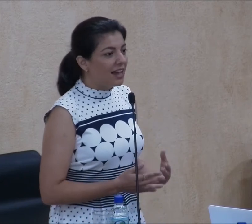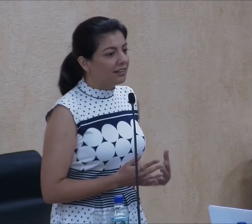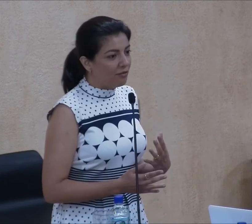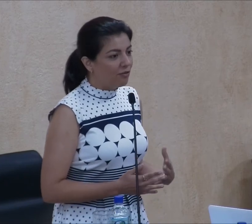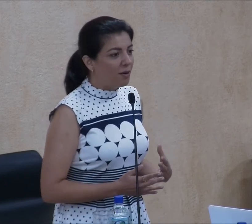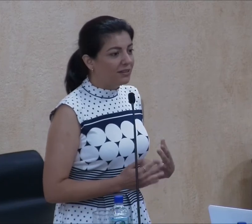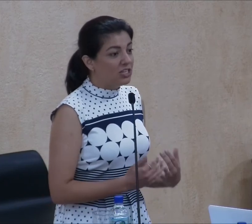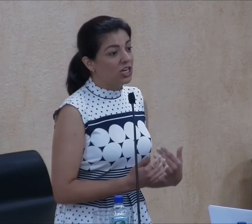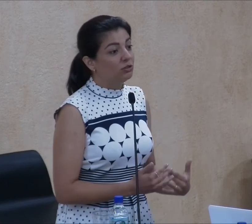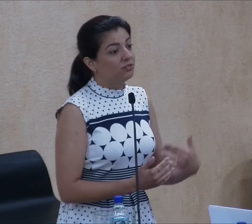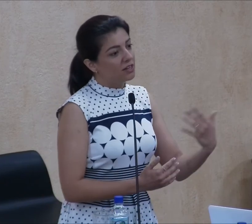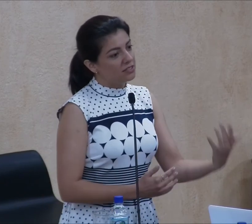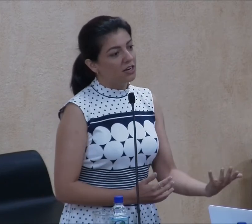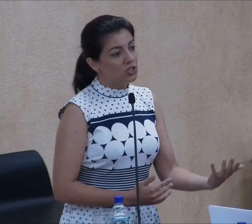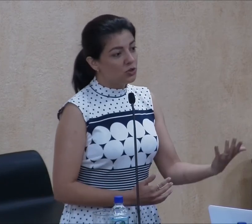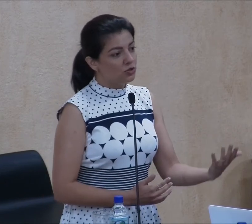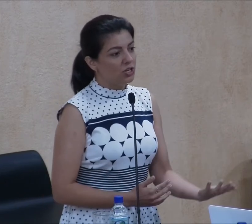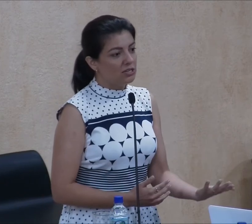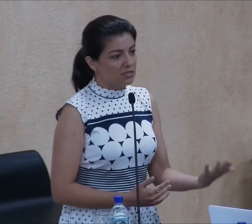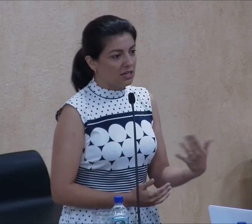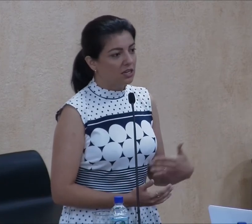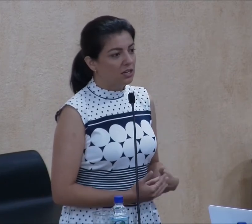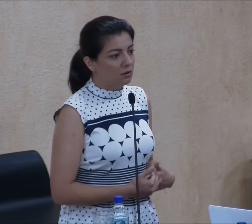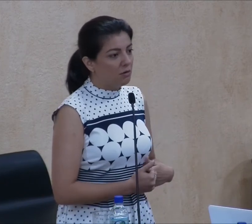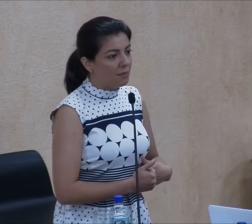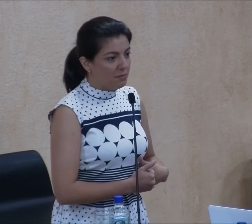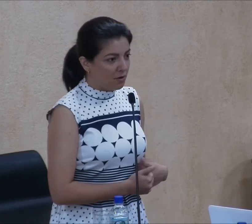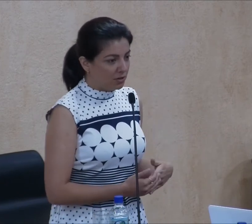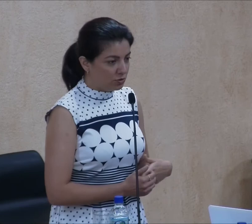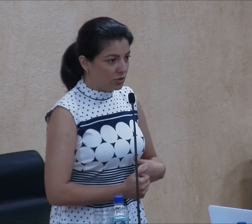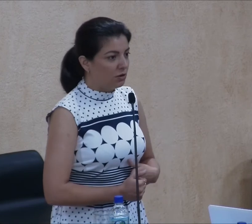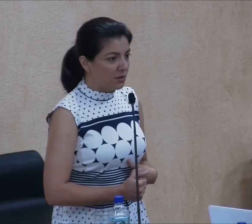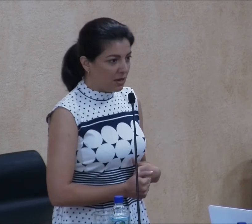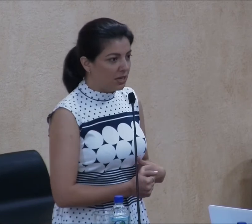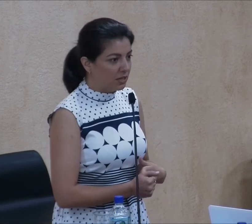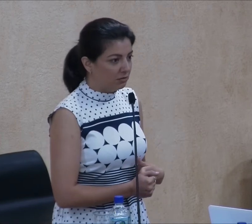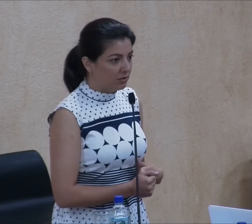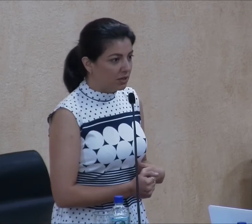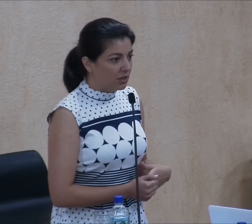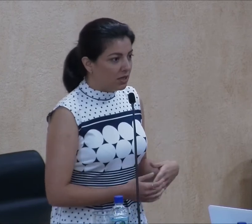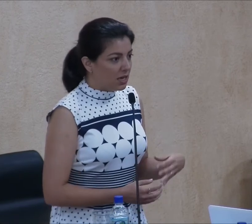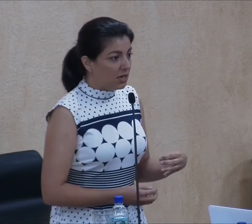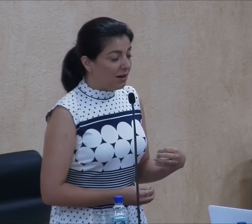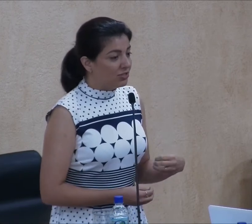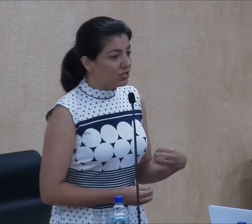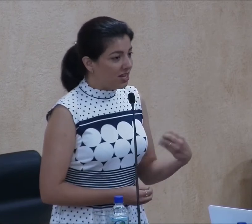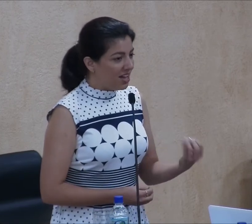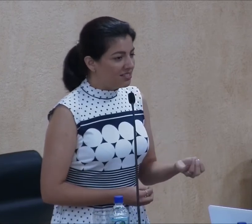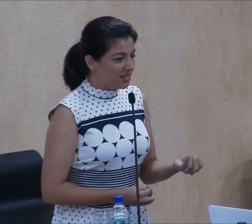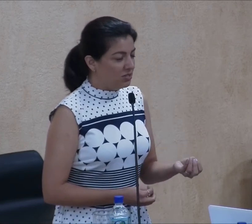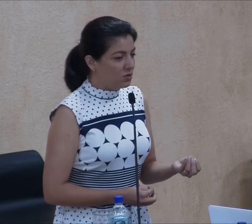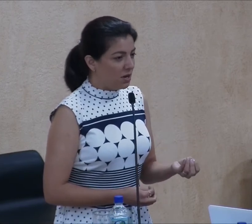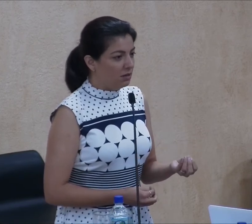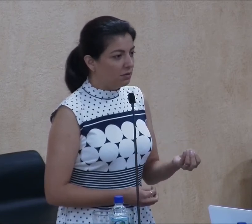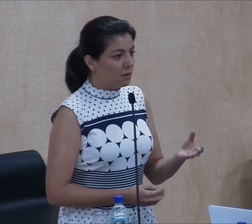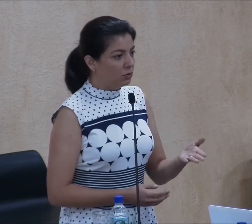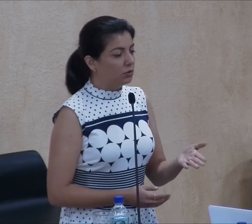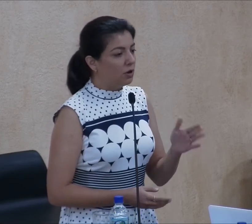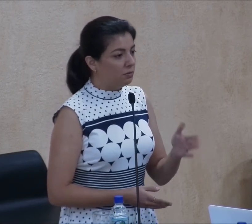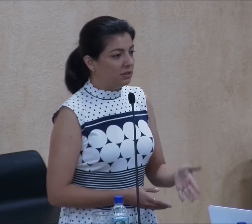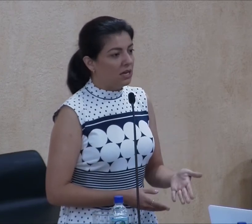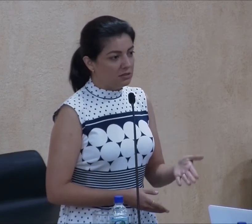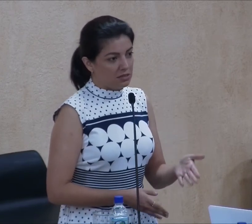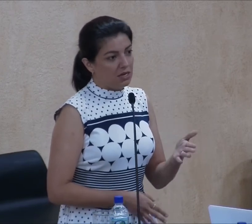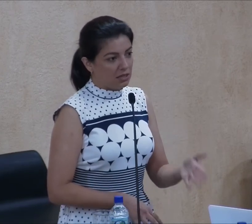de certa forma, deixando de fazer justiça com a memória do senhor Emiliano. E eu acho que esse sentimento é